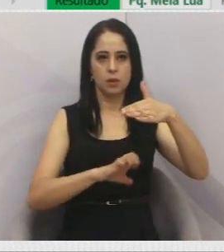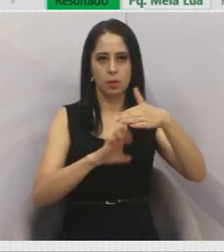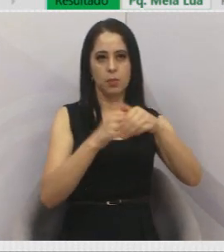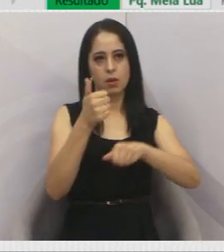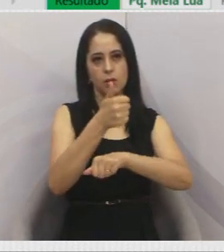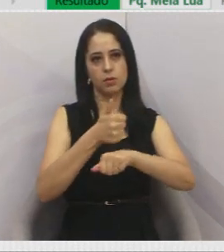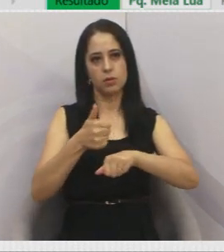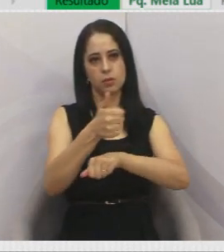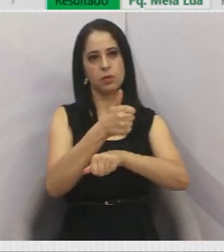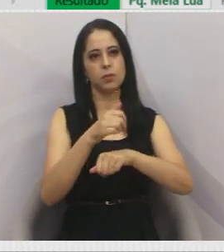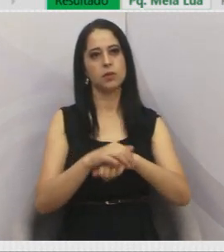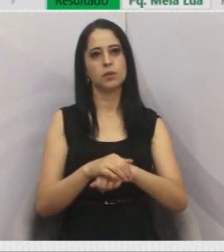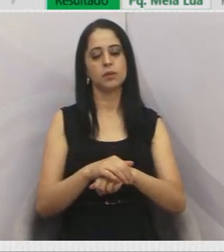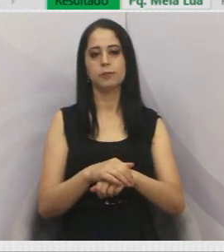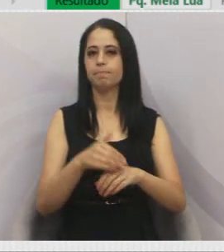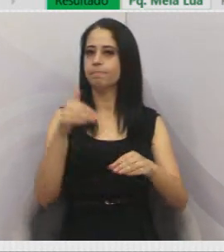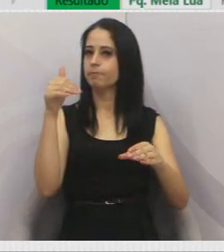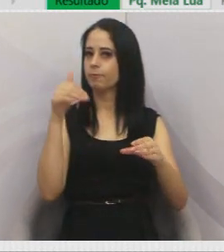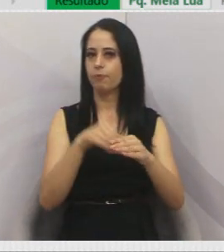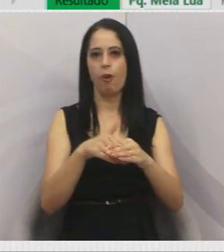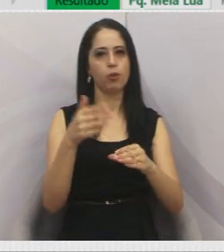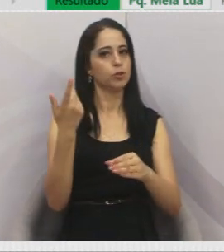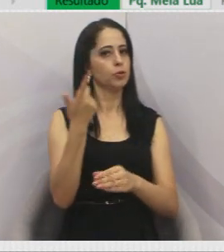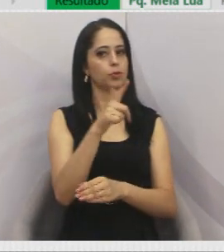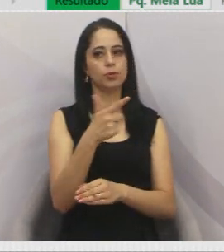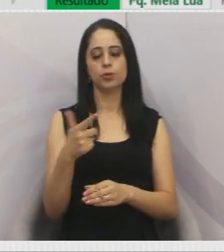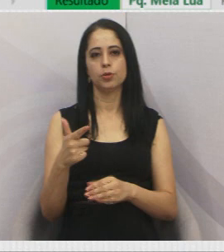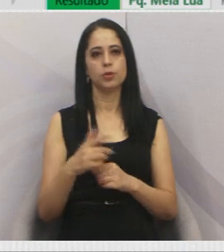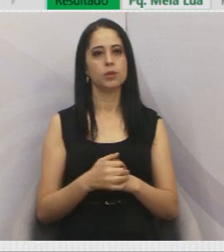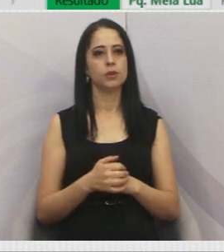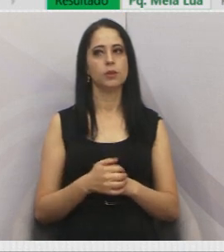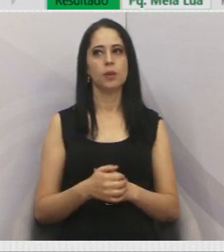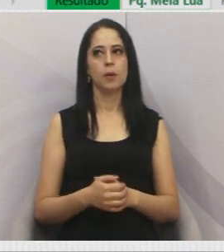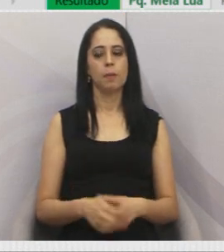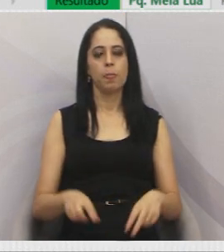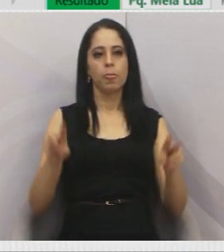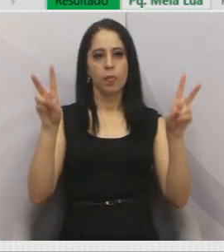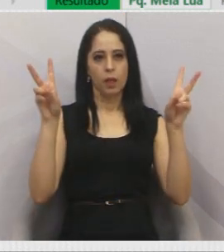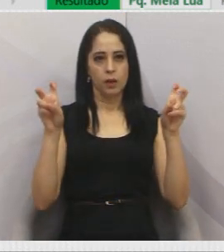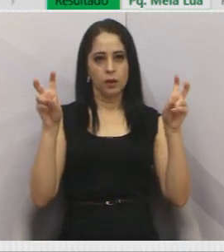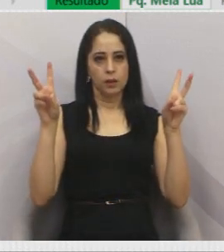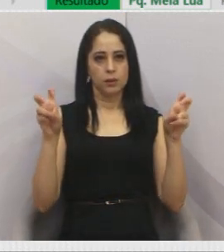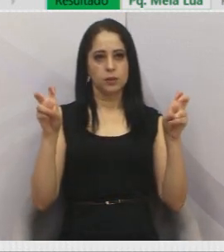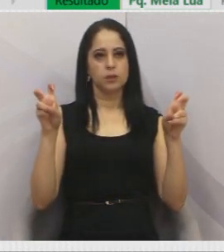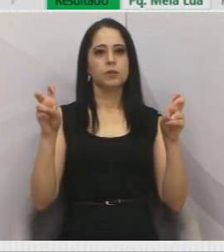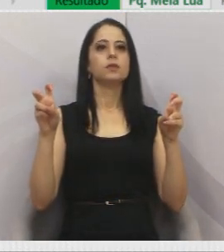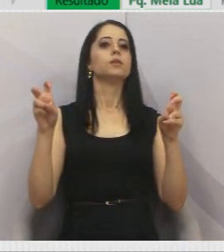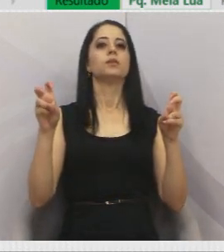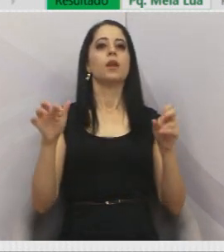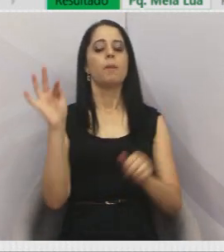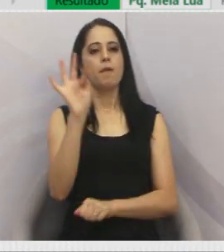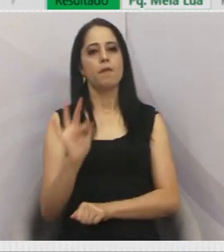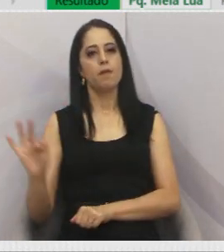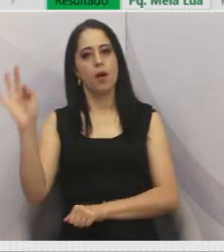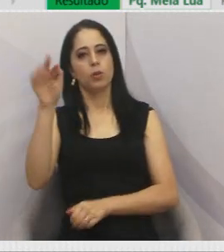profissionais. Voto em branco. Segmento entidades acadêmicas e de pesquisa. Voto em